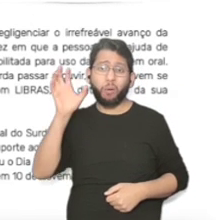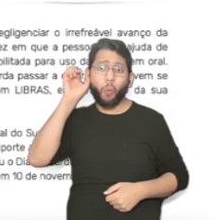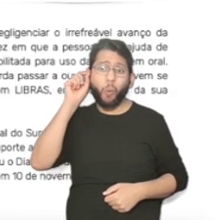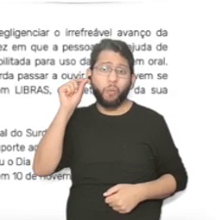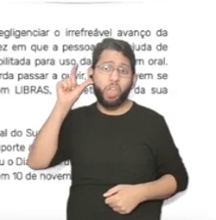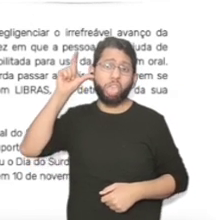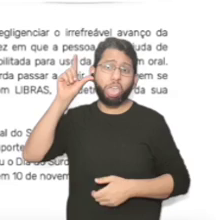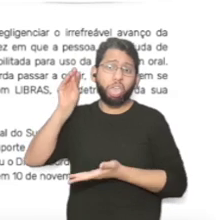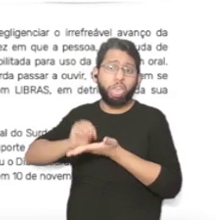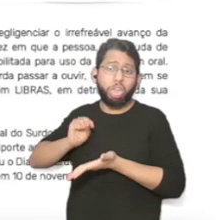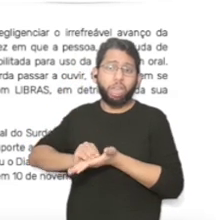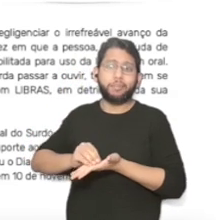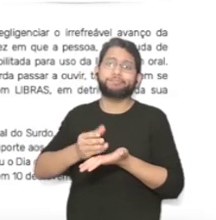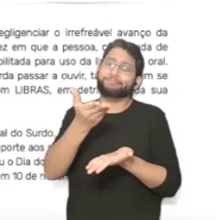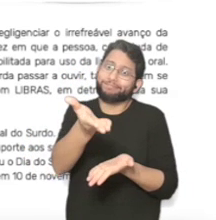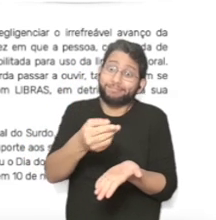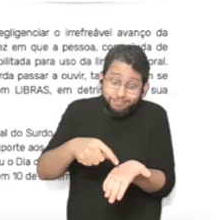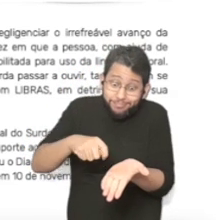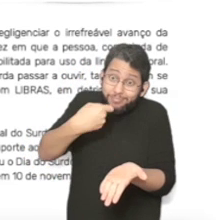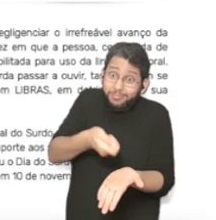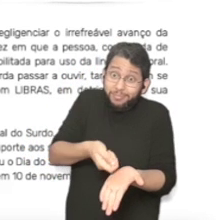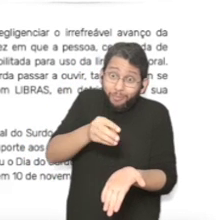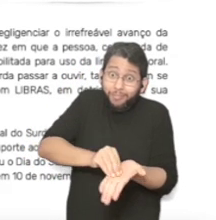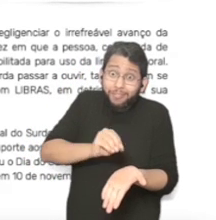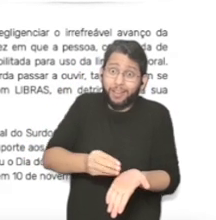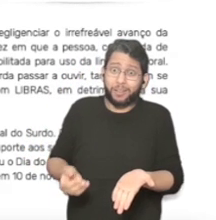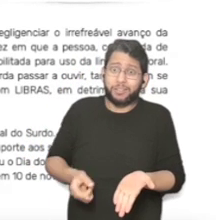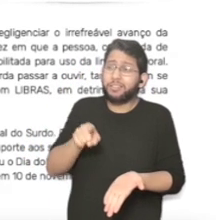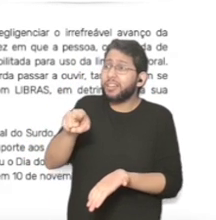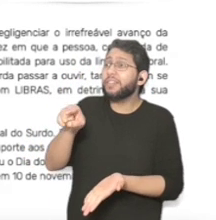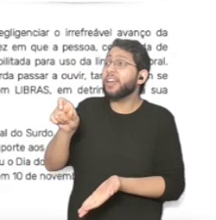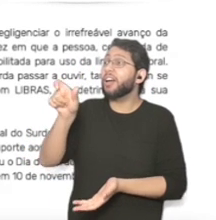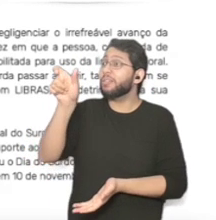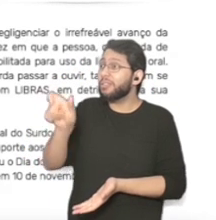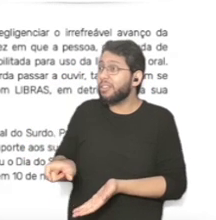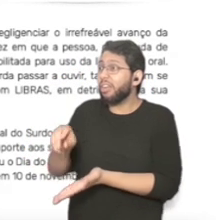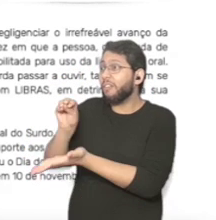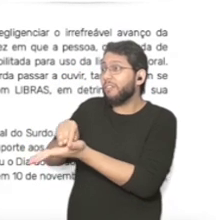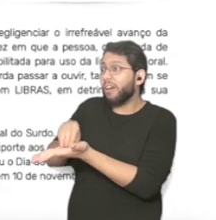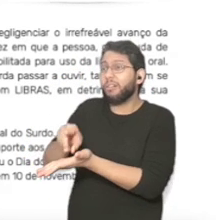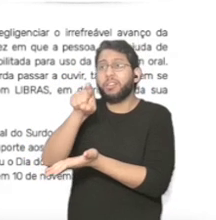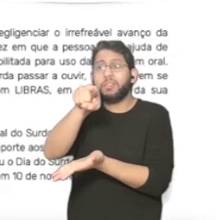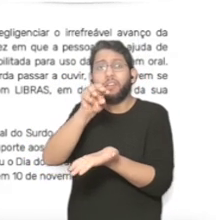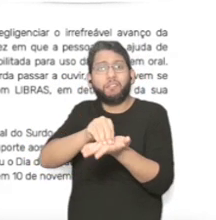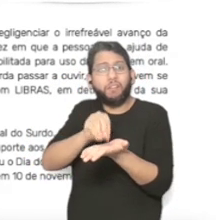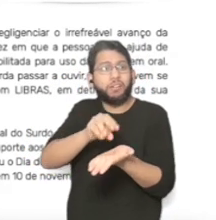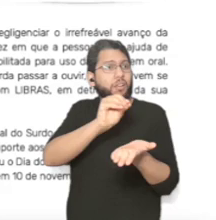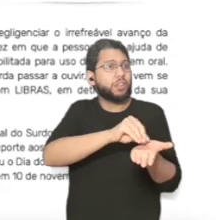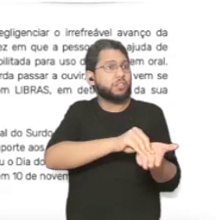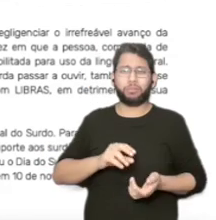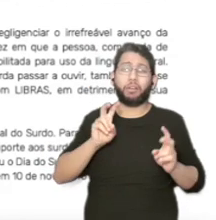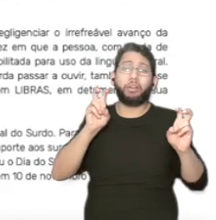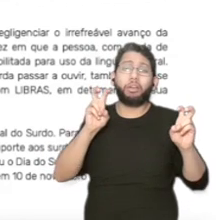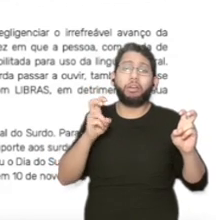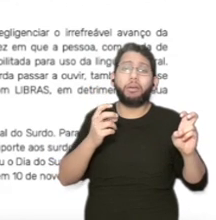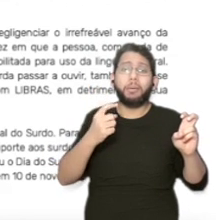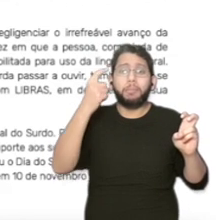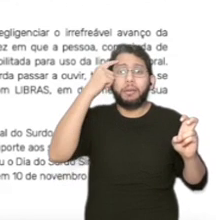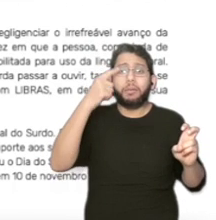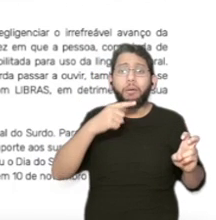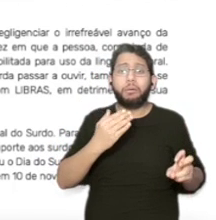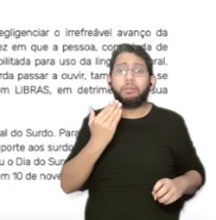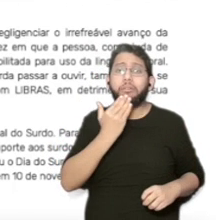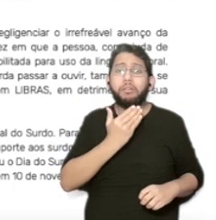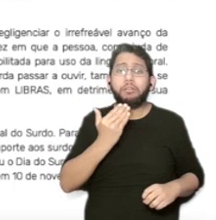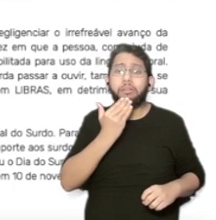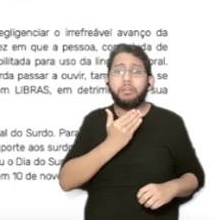você não ouve direito. Ou alguma coisa que te falta. A você falta a audição. Imagine você ser a vida inteira